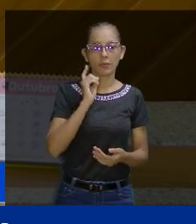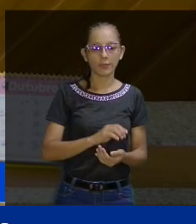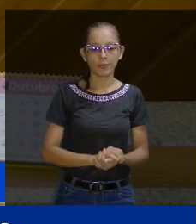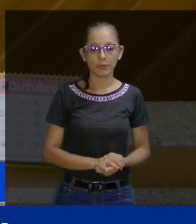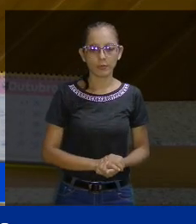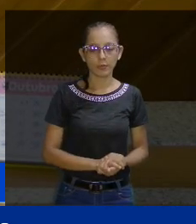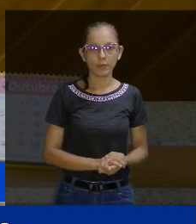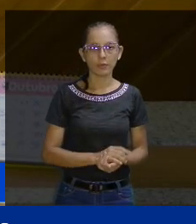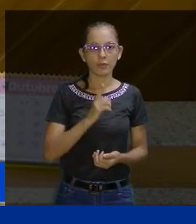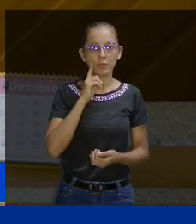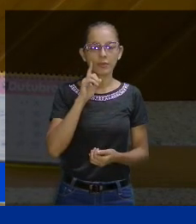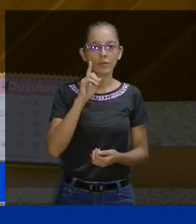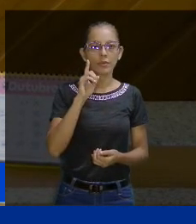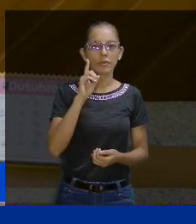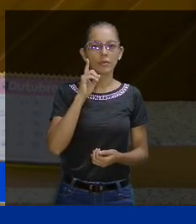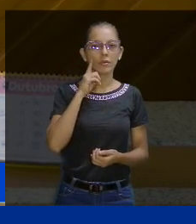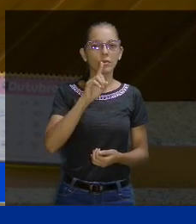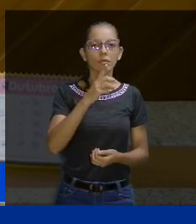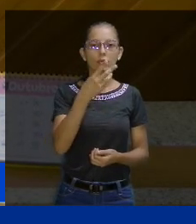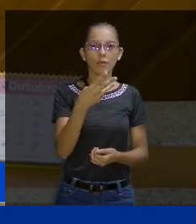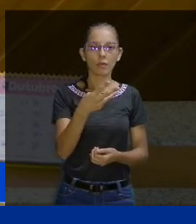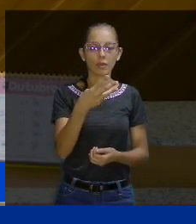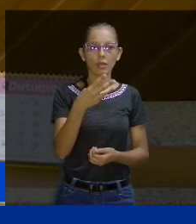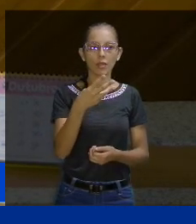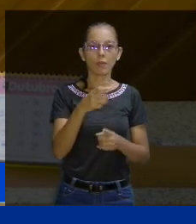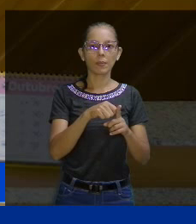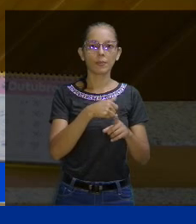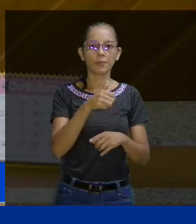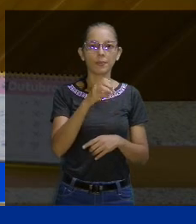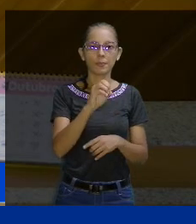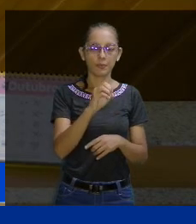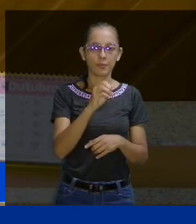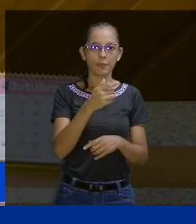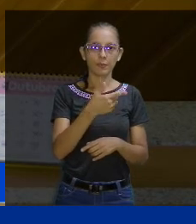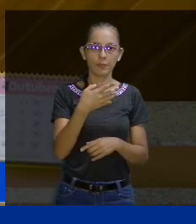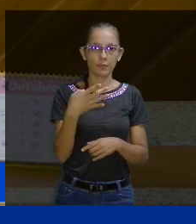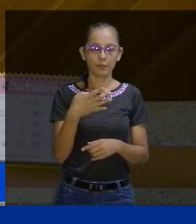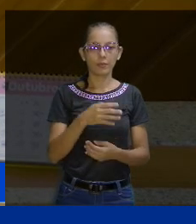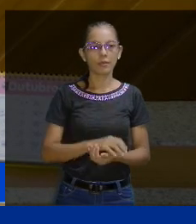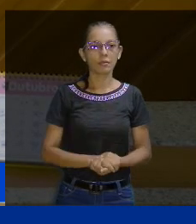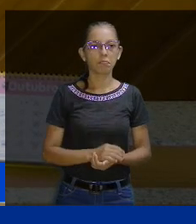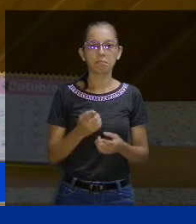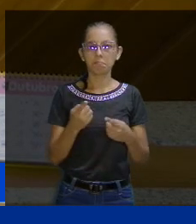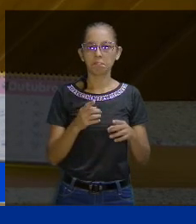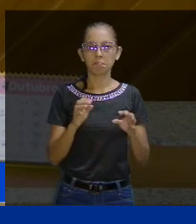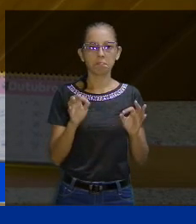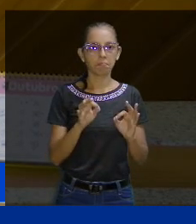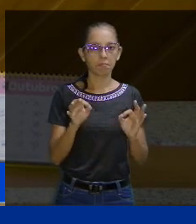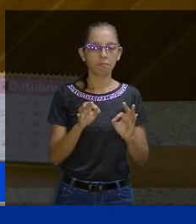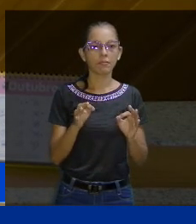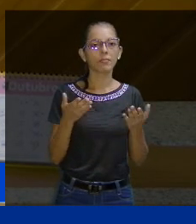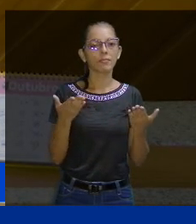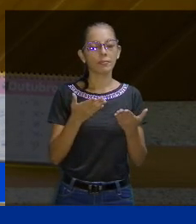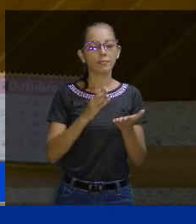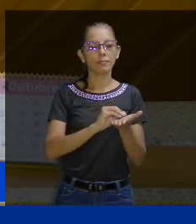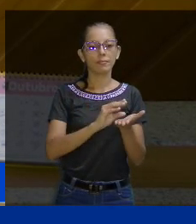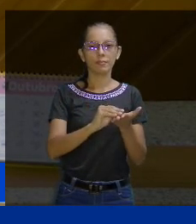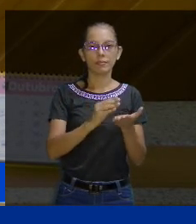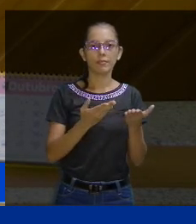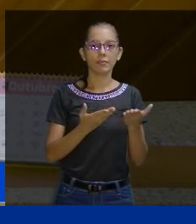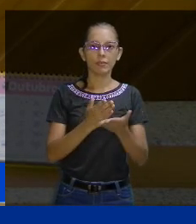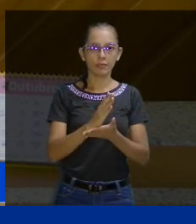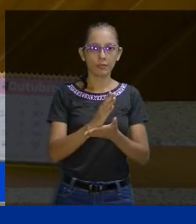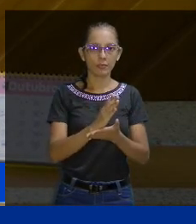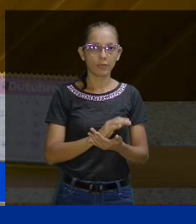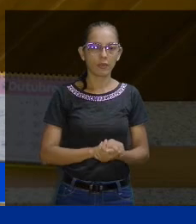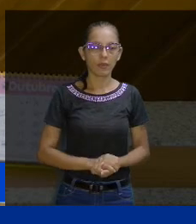de 3/10/2024. Pergunto se há alguma objeção. Não havendo óbice, declaro-a